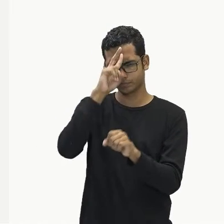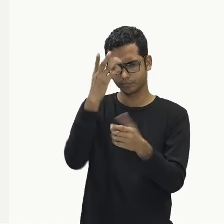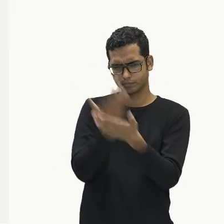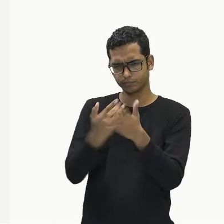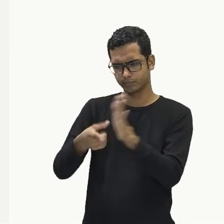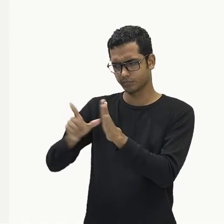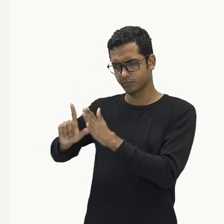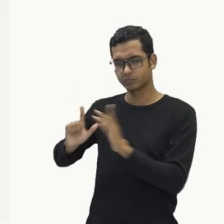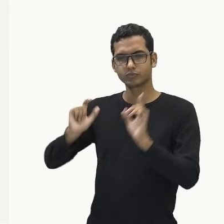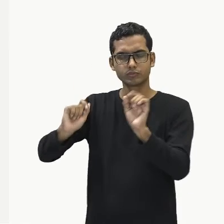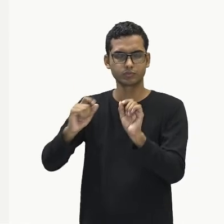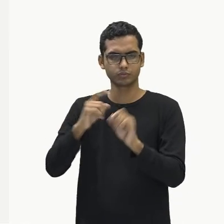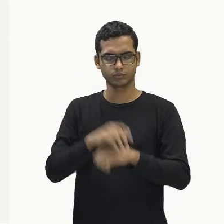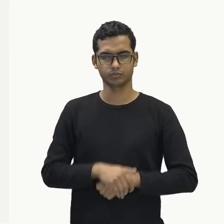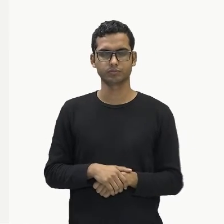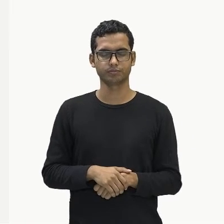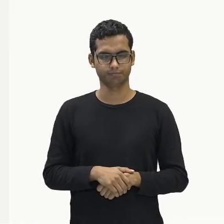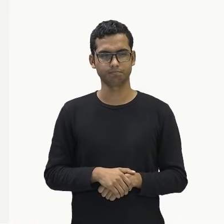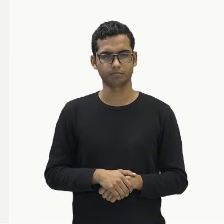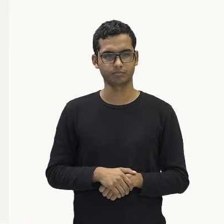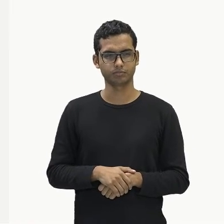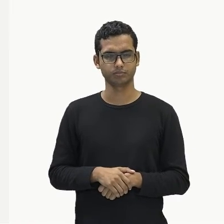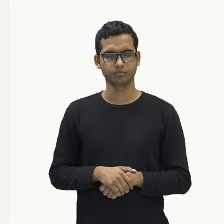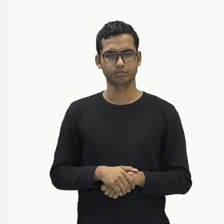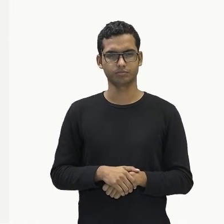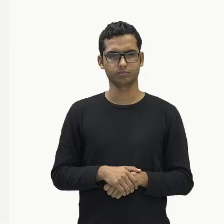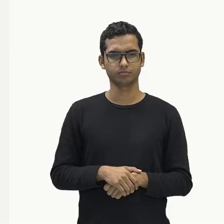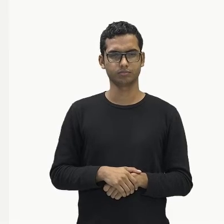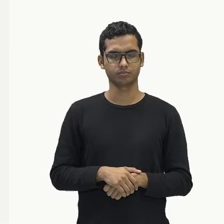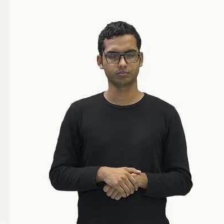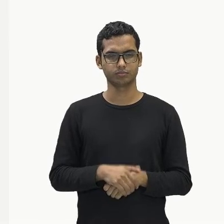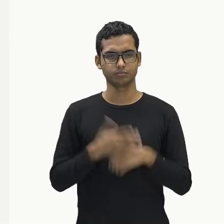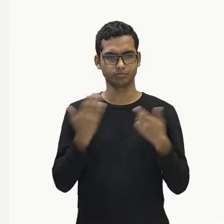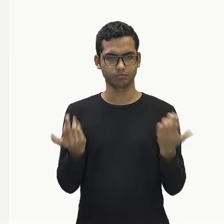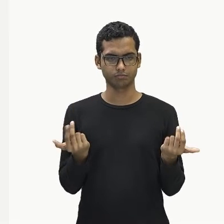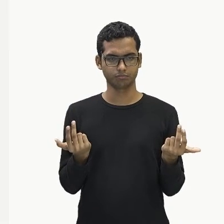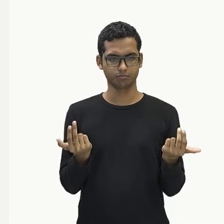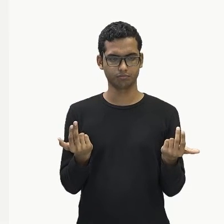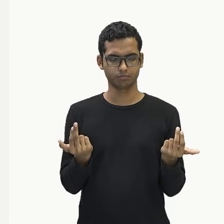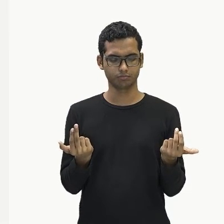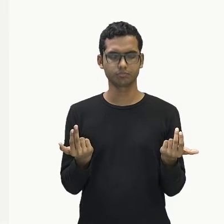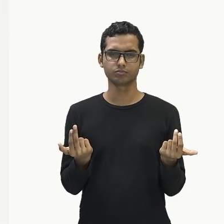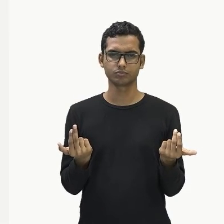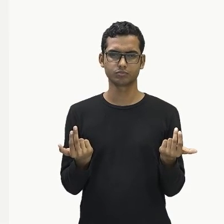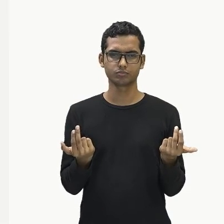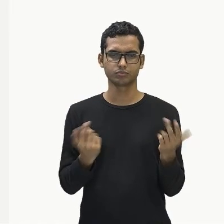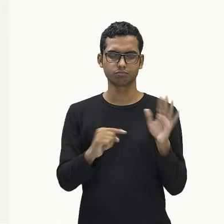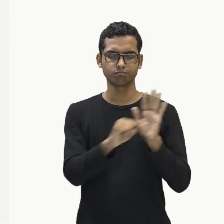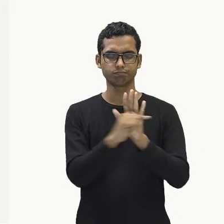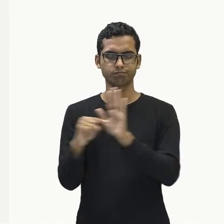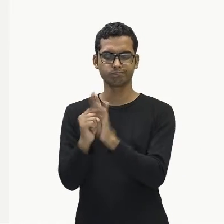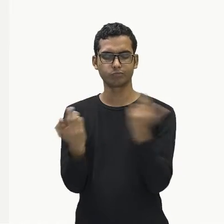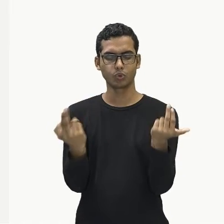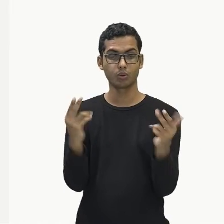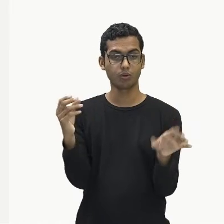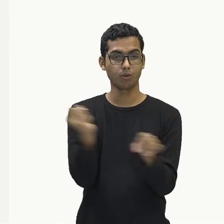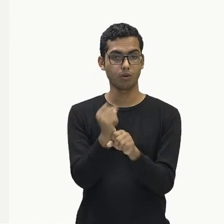pouco, do caso particular que nós vimos. Sinais iguais vai dar o quê?